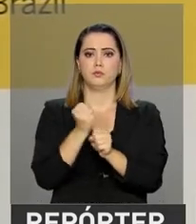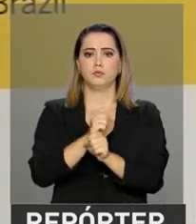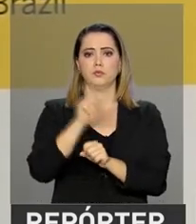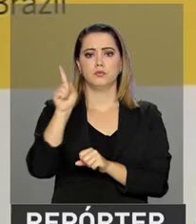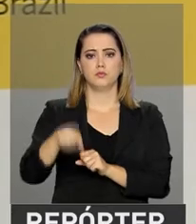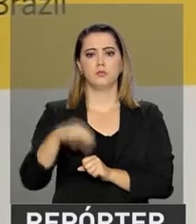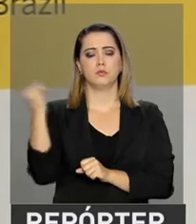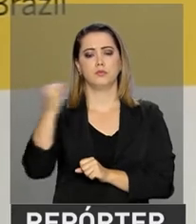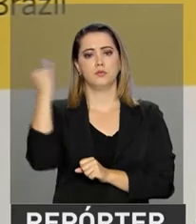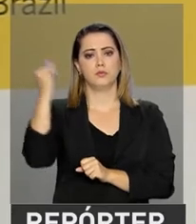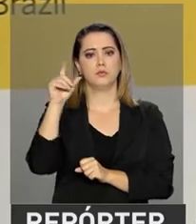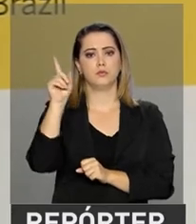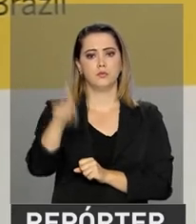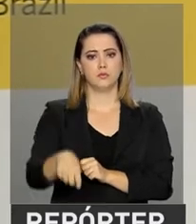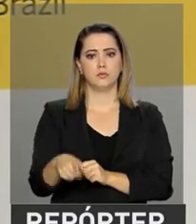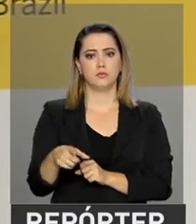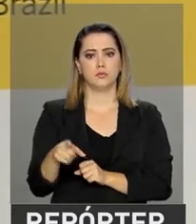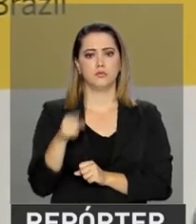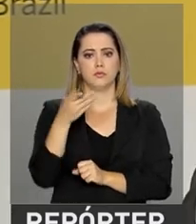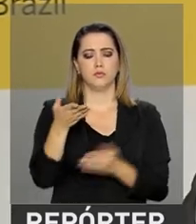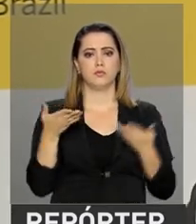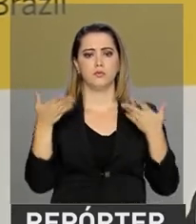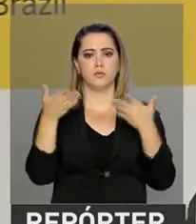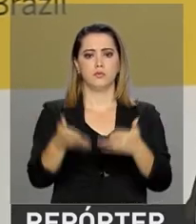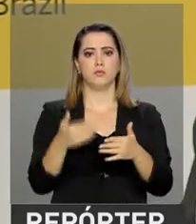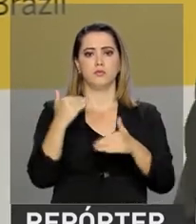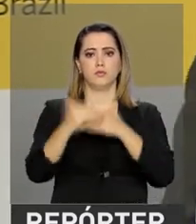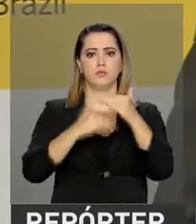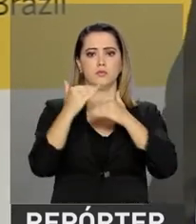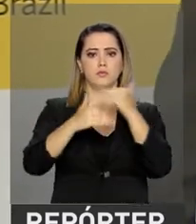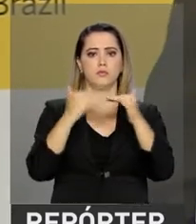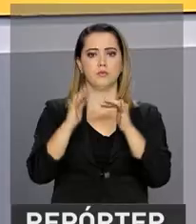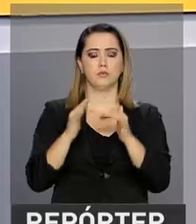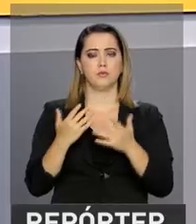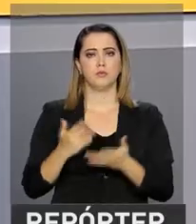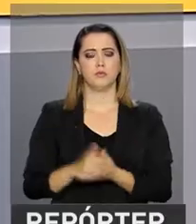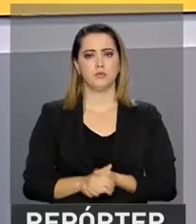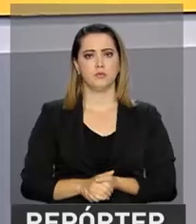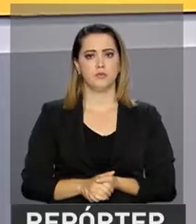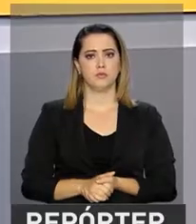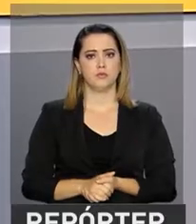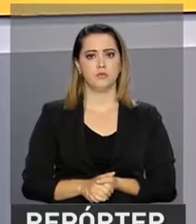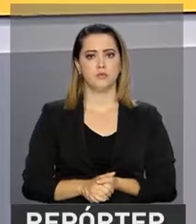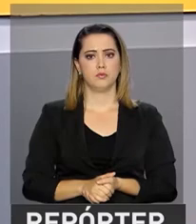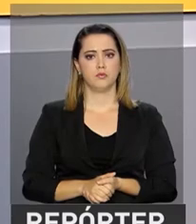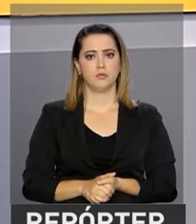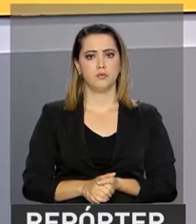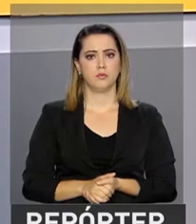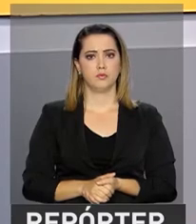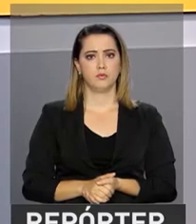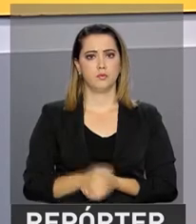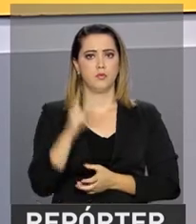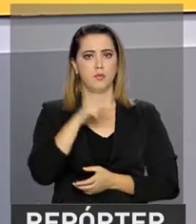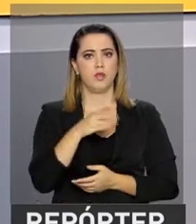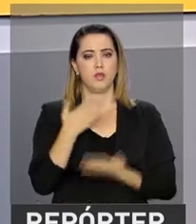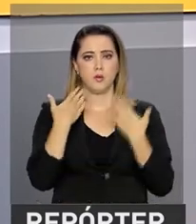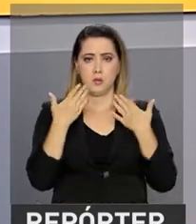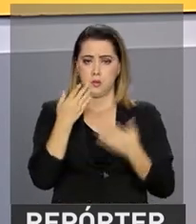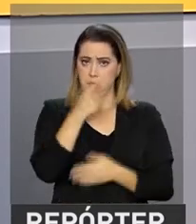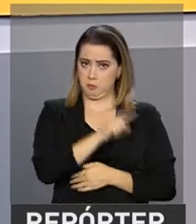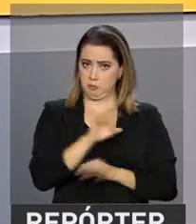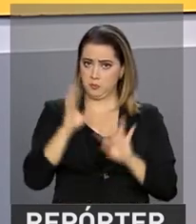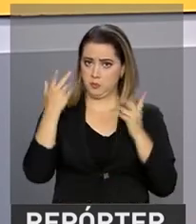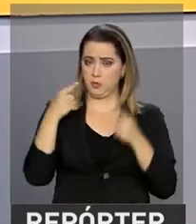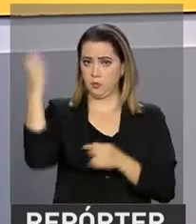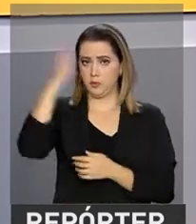importantes sustentando para esse tipo de crescimento sustentável e ainda sobre o jornal financial times o brasil